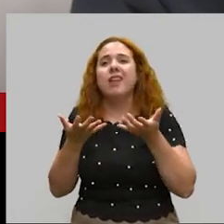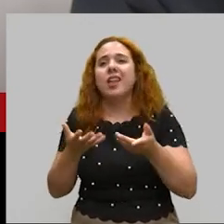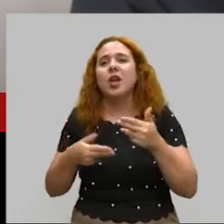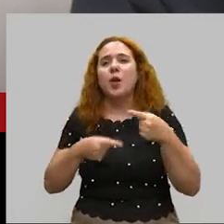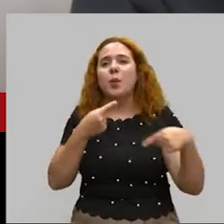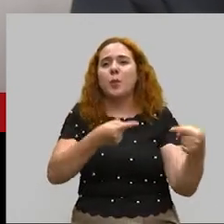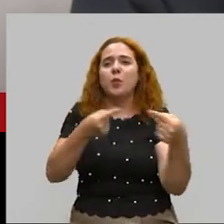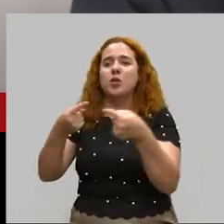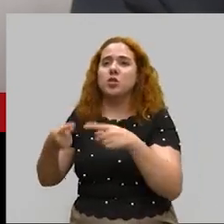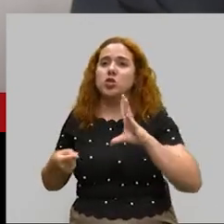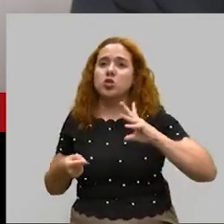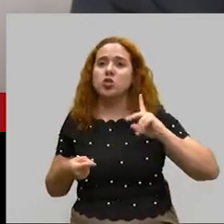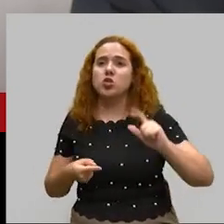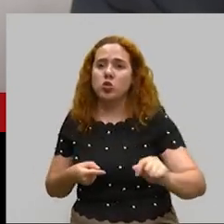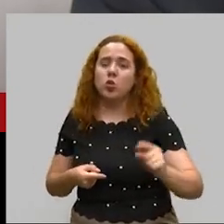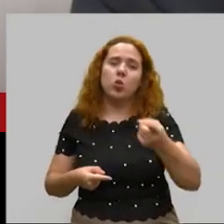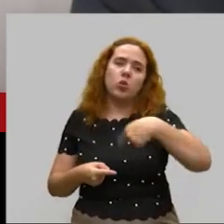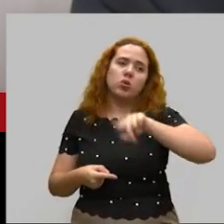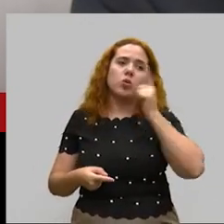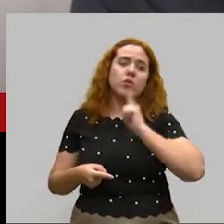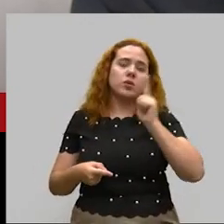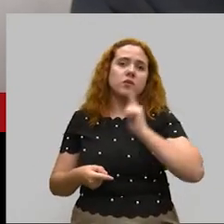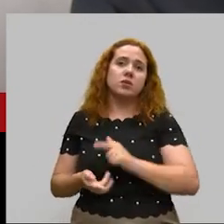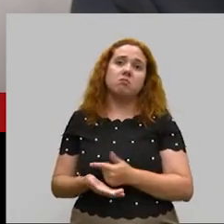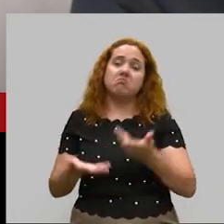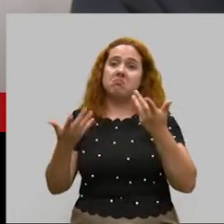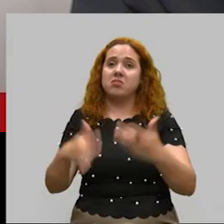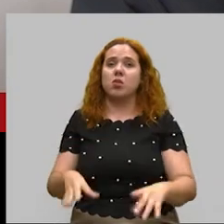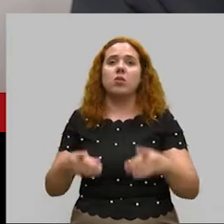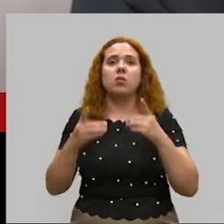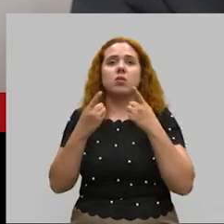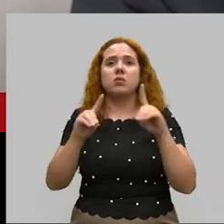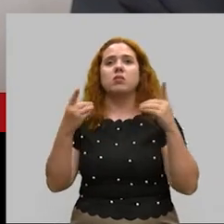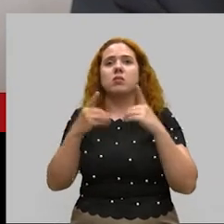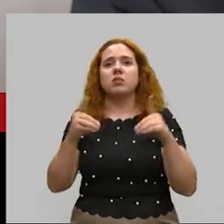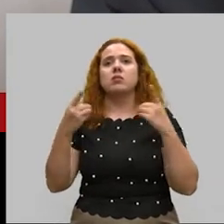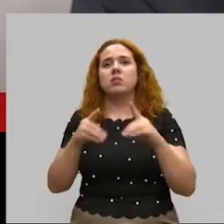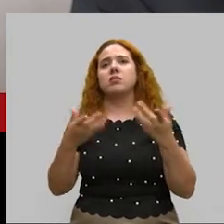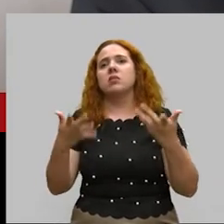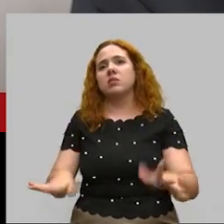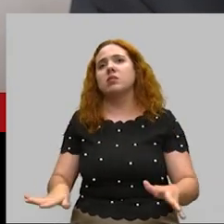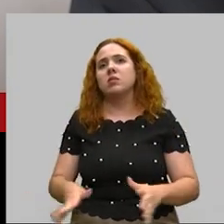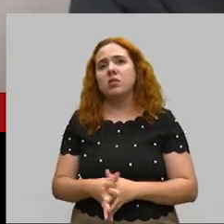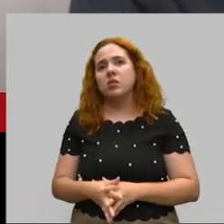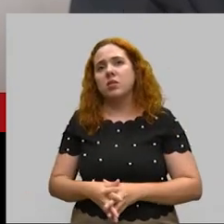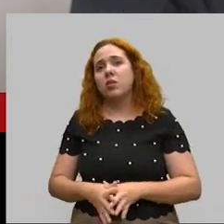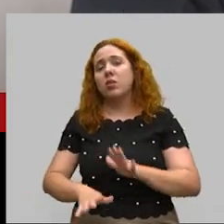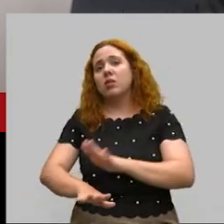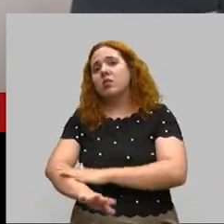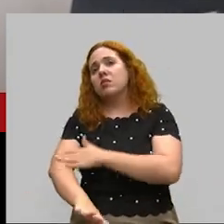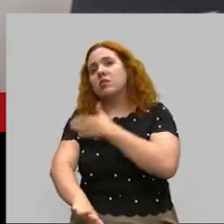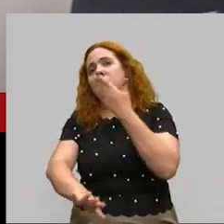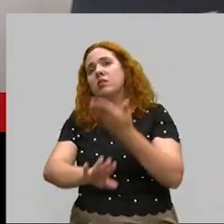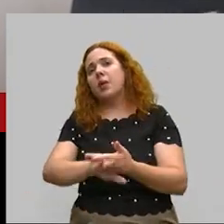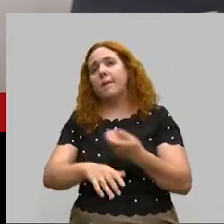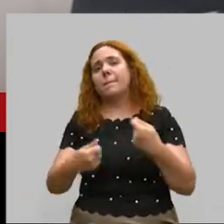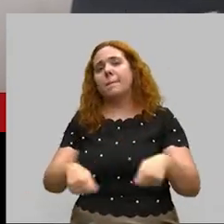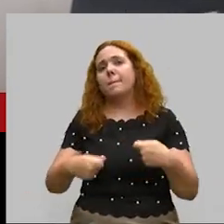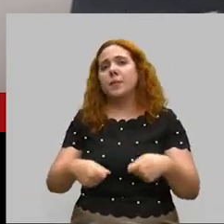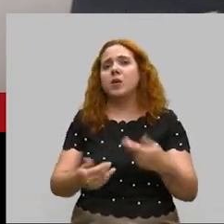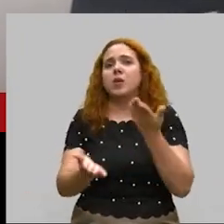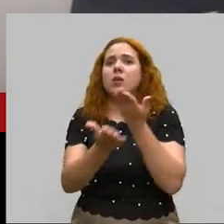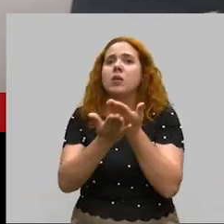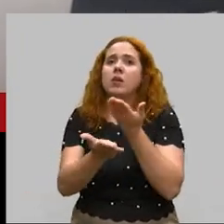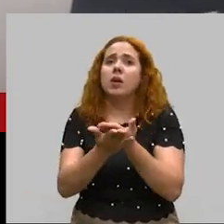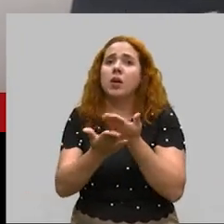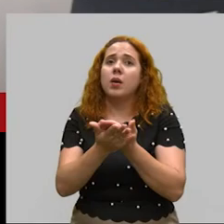envolvidas que as coisas serão resolvidas não quero fazer outro debate público Fernando para passar o dia ouvindo que tem estudante que tem